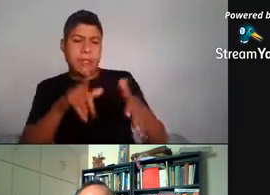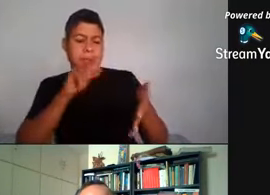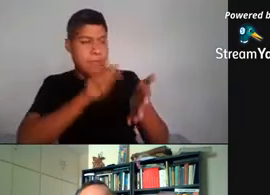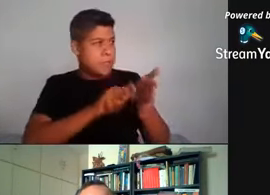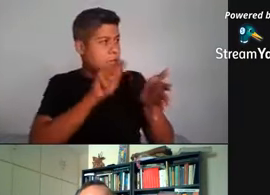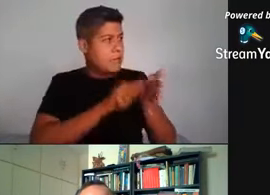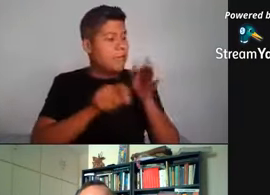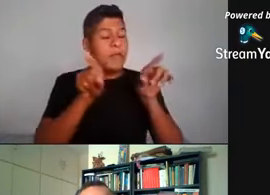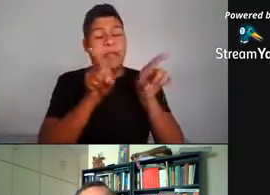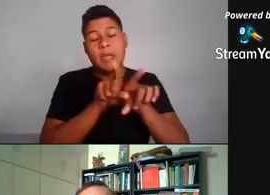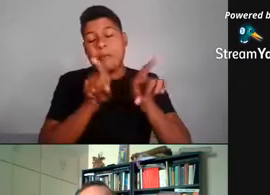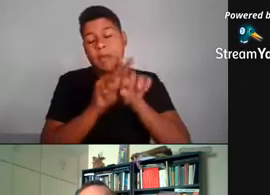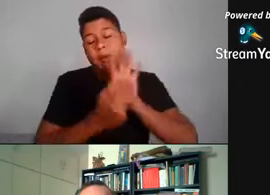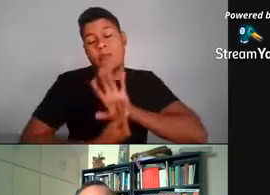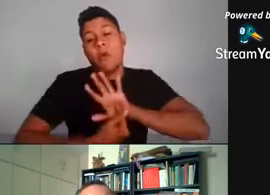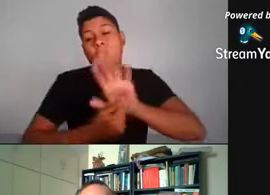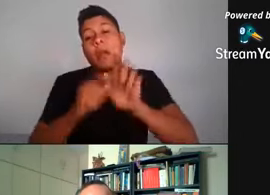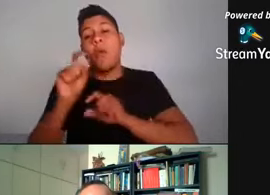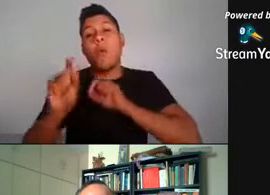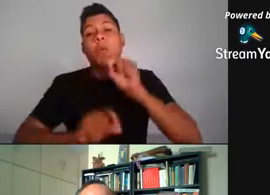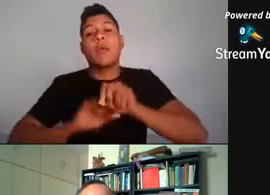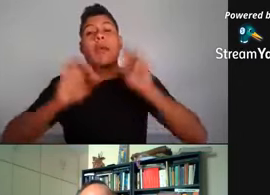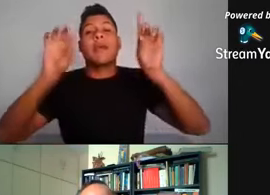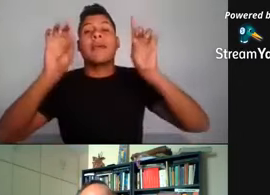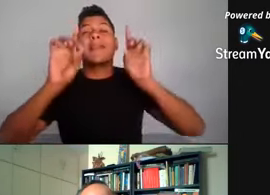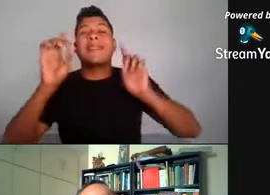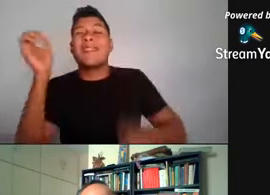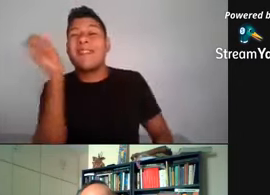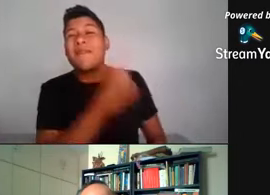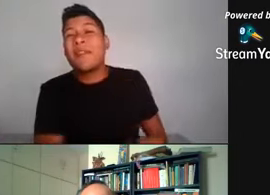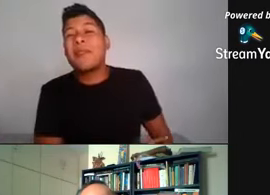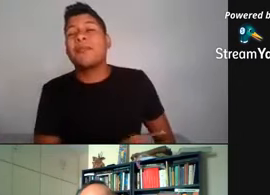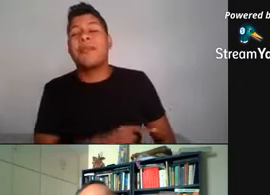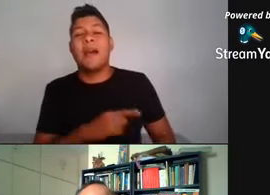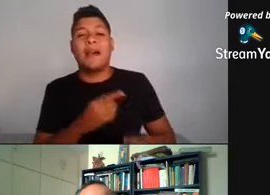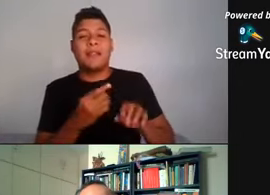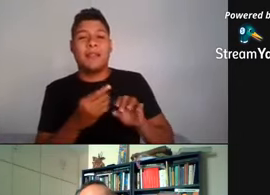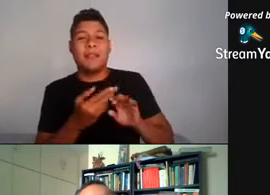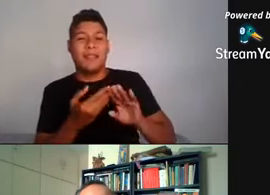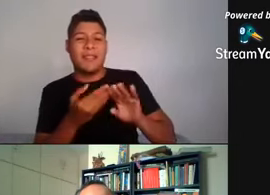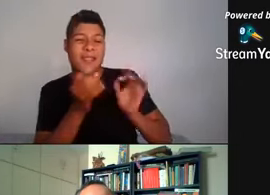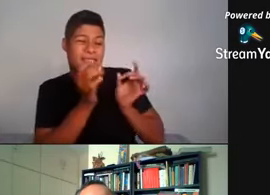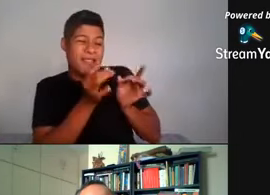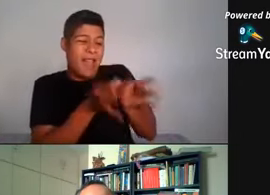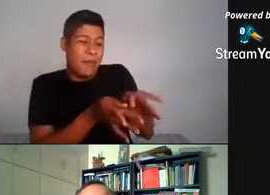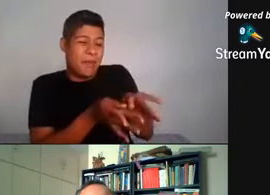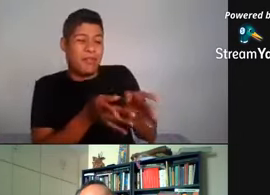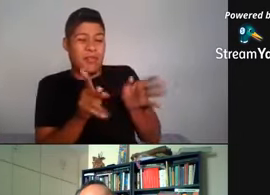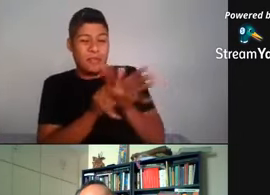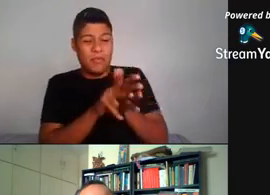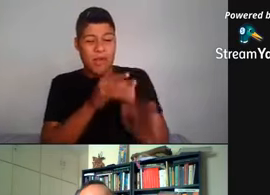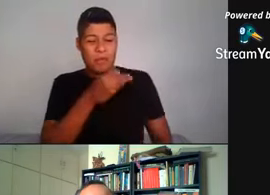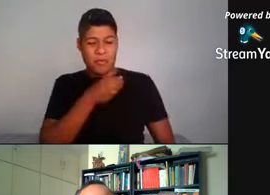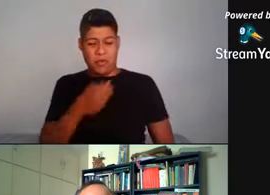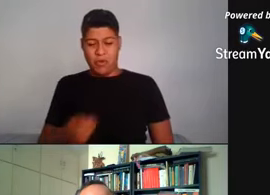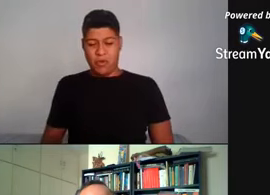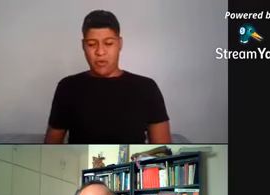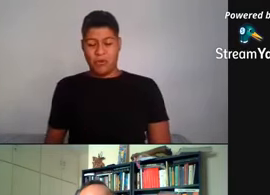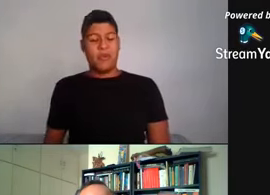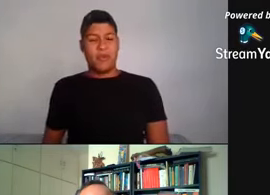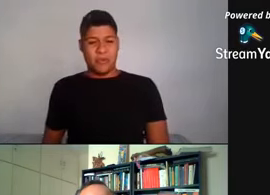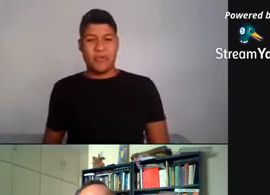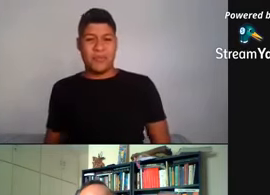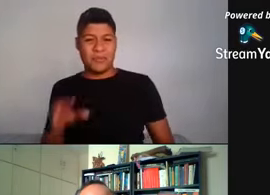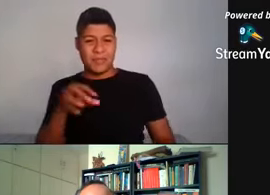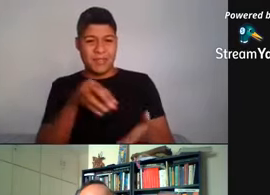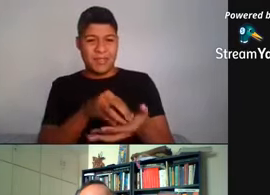também, dando esse destaque para as dificuldades e o abandono, muitas vezes, pelo setor público, da pessoa com deficiência, que é